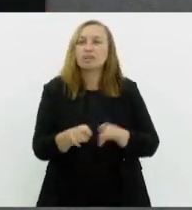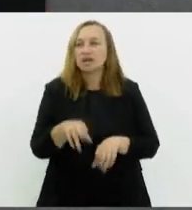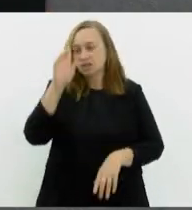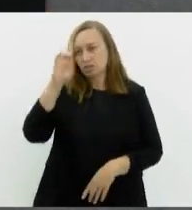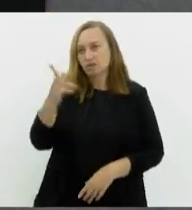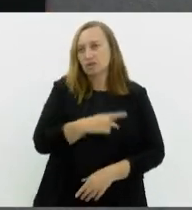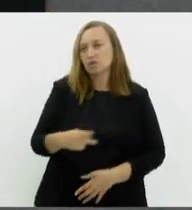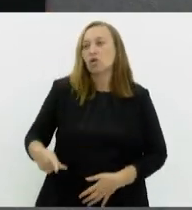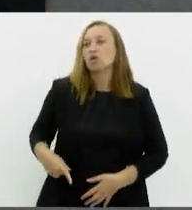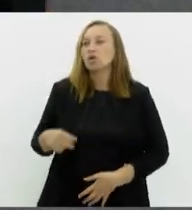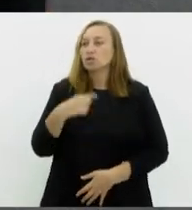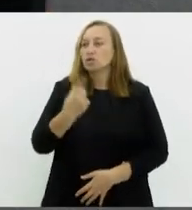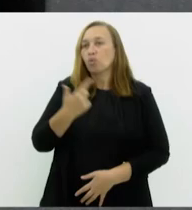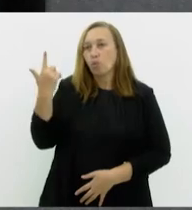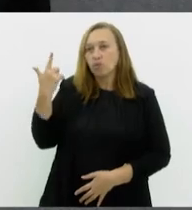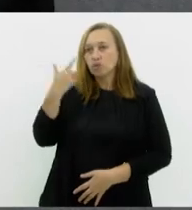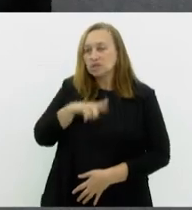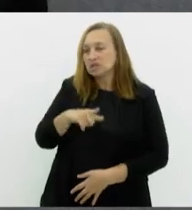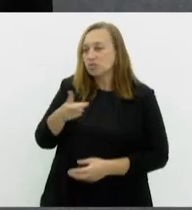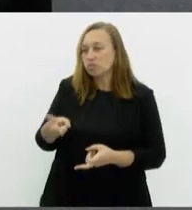como nós conseguimos corroborar